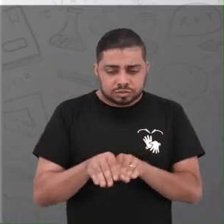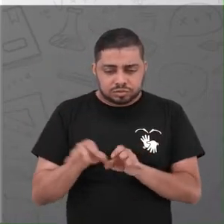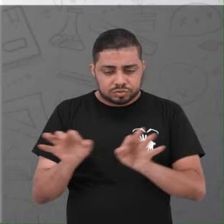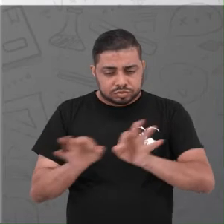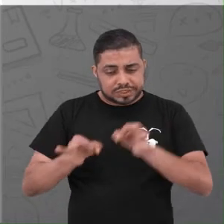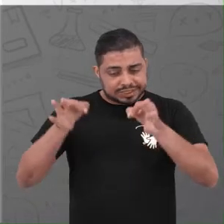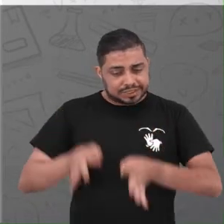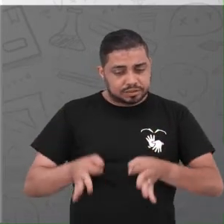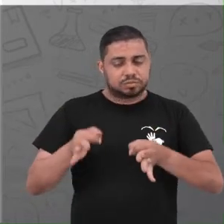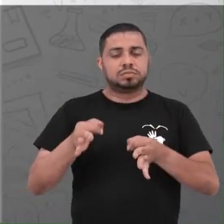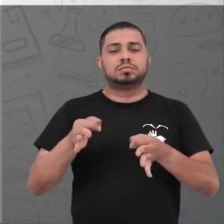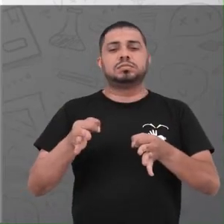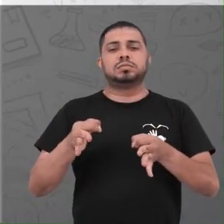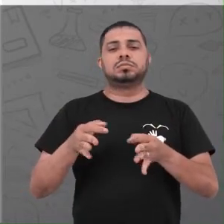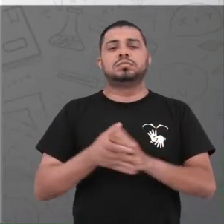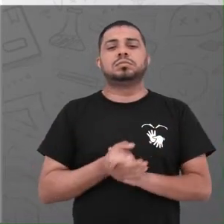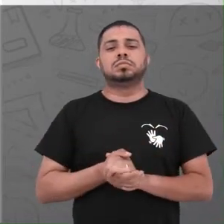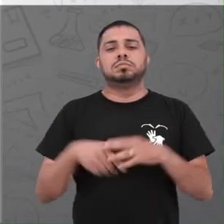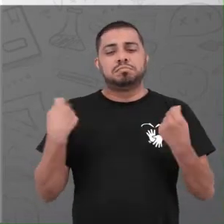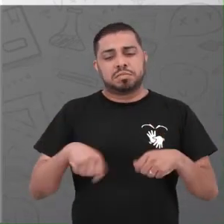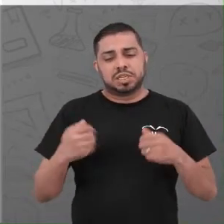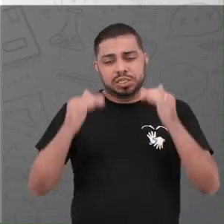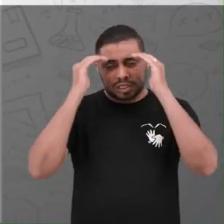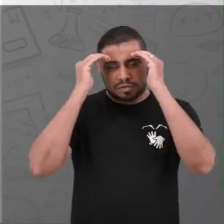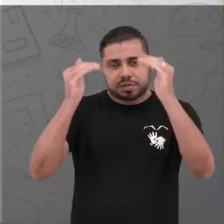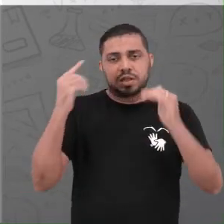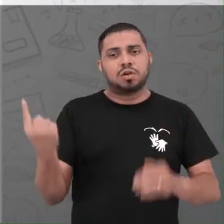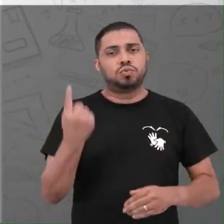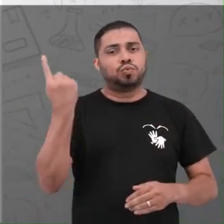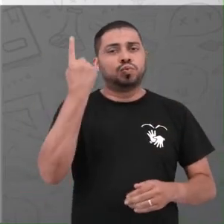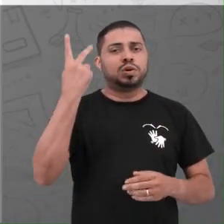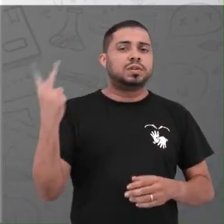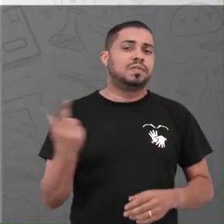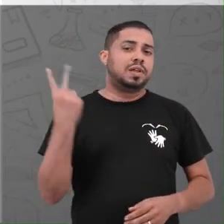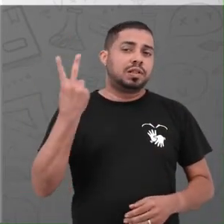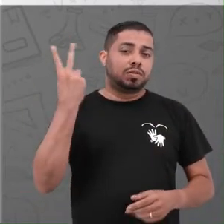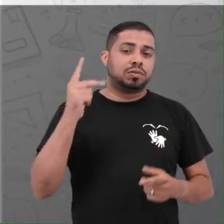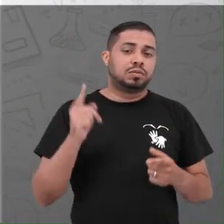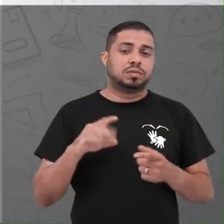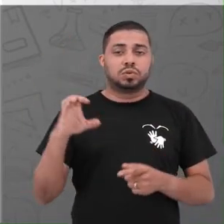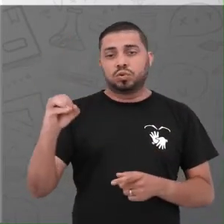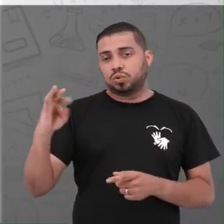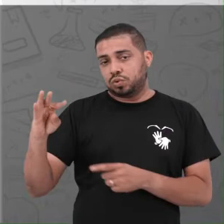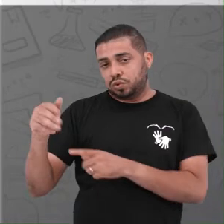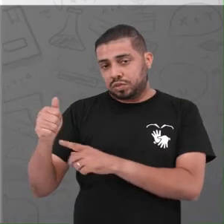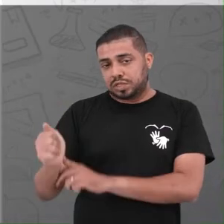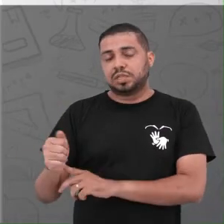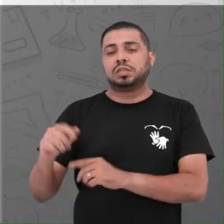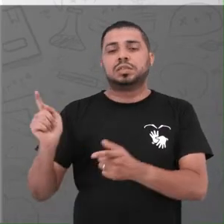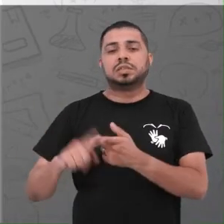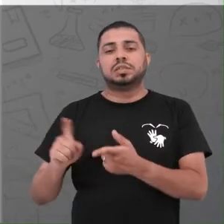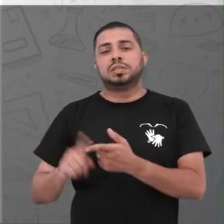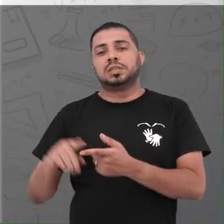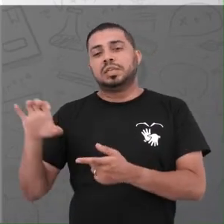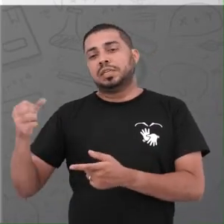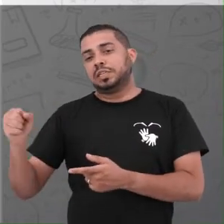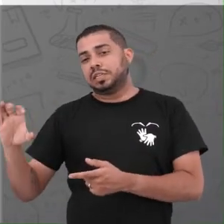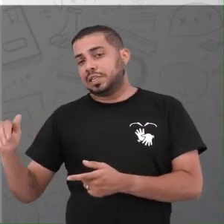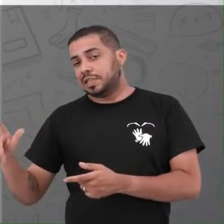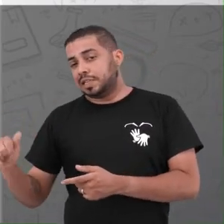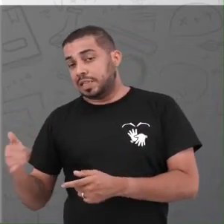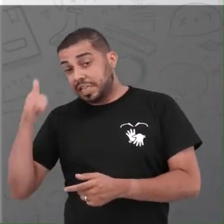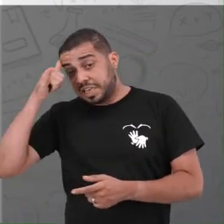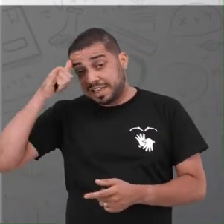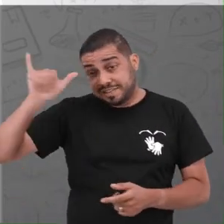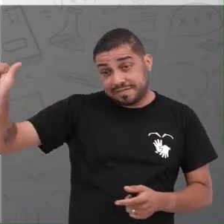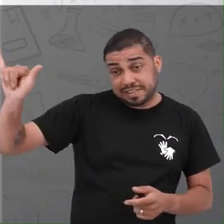deve ser respeitado a altura ali do valor da cota em relação à escala do desenho. Então, deve ser evitado, por exemplo,